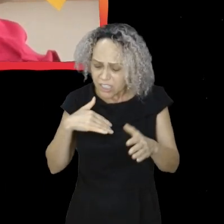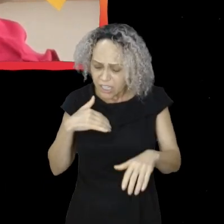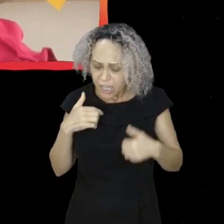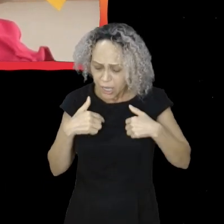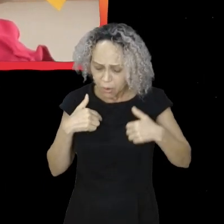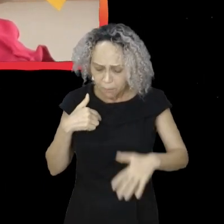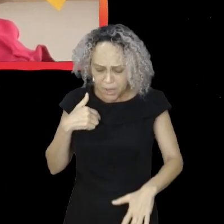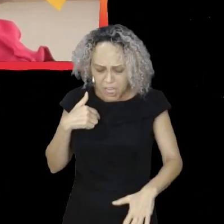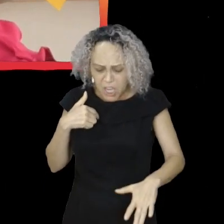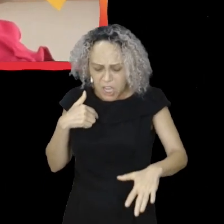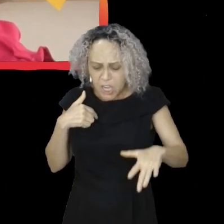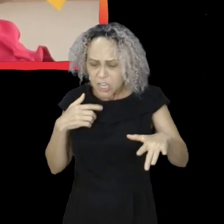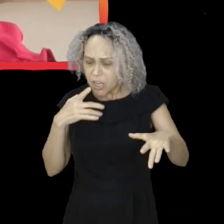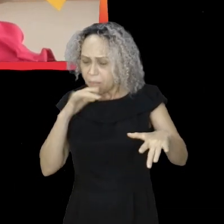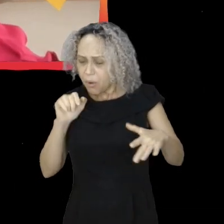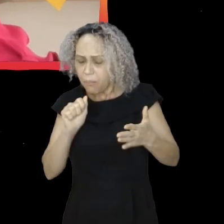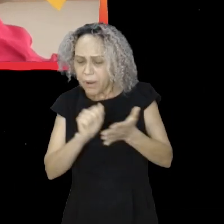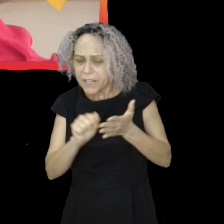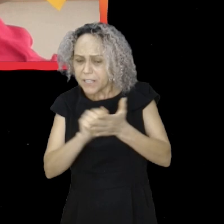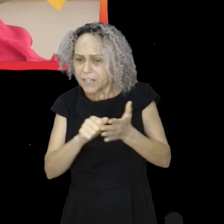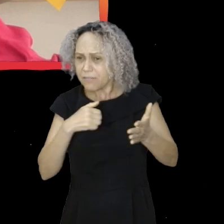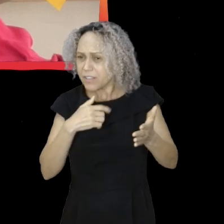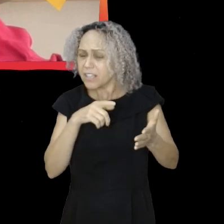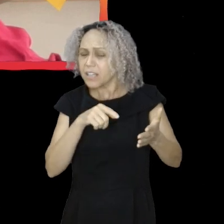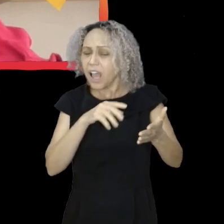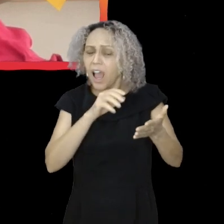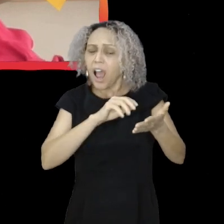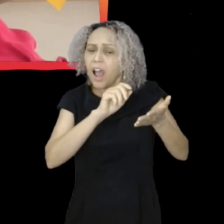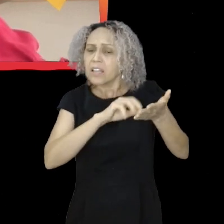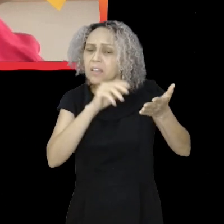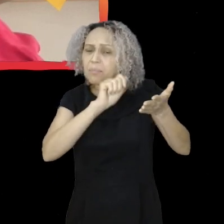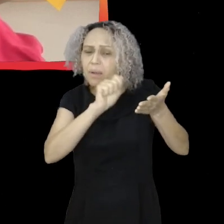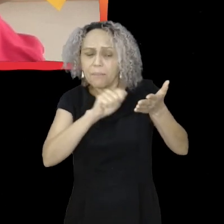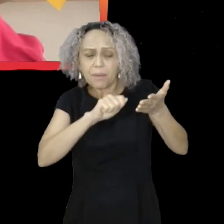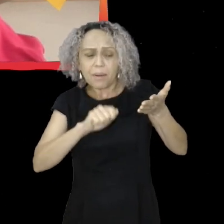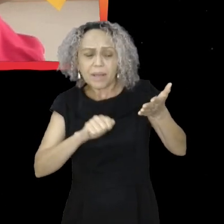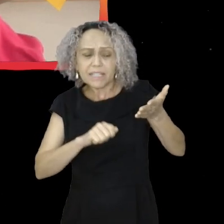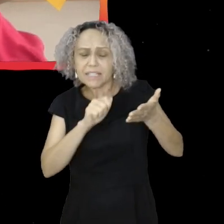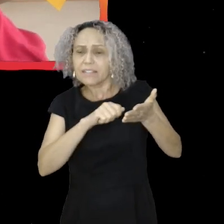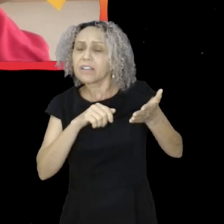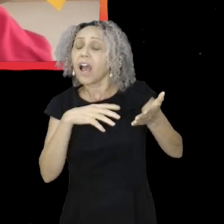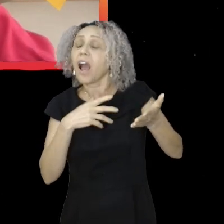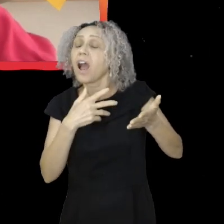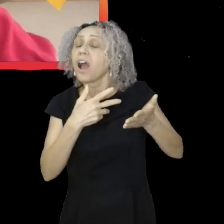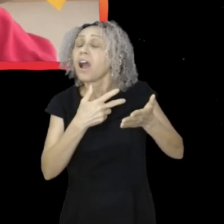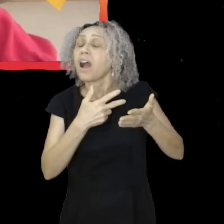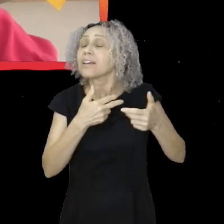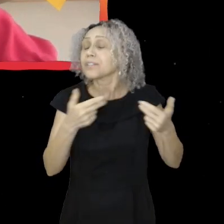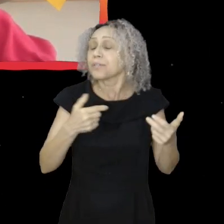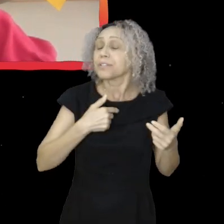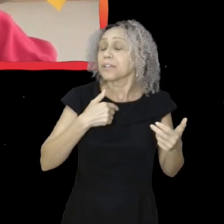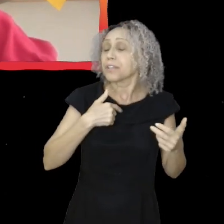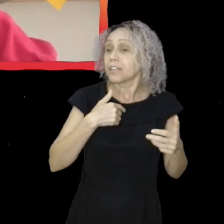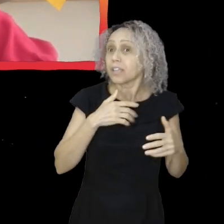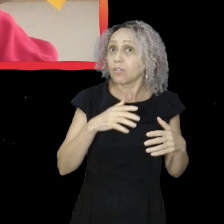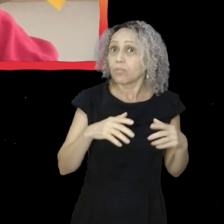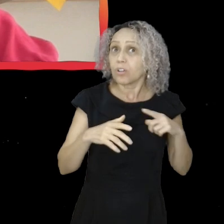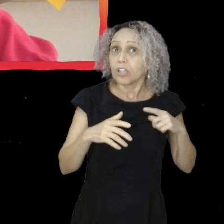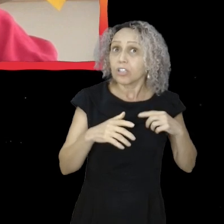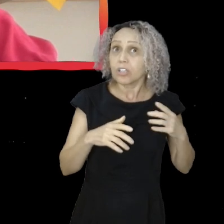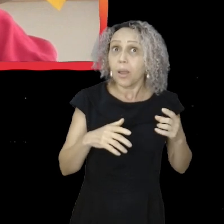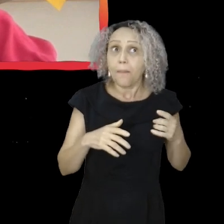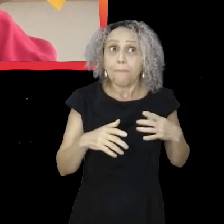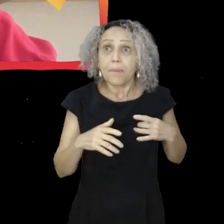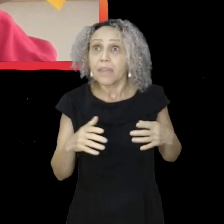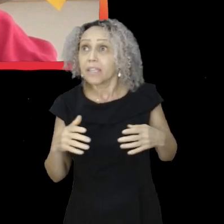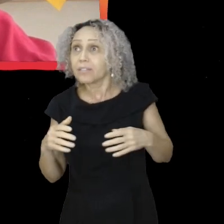ver isso evoluir comigo, assim, ao longo da vida. E aí, é uma questão na minha família, porque quando eu tinha uns 6, 7 anos, meu maior medo passou a ser a volta da